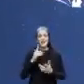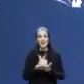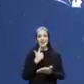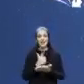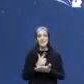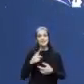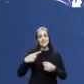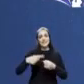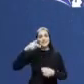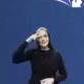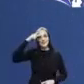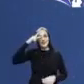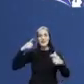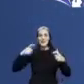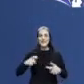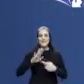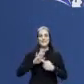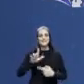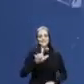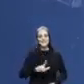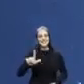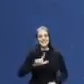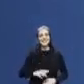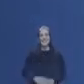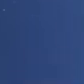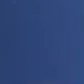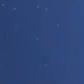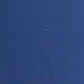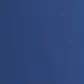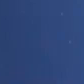Pelotas. O palco da literatura.